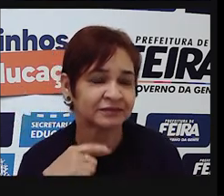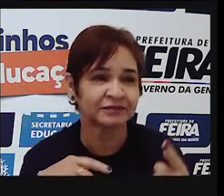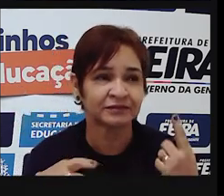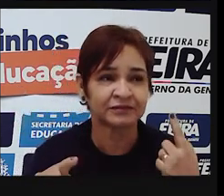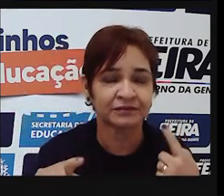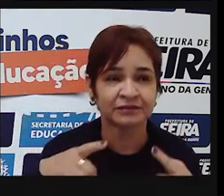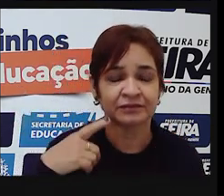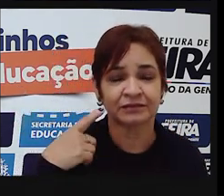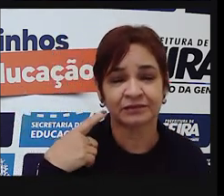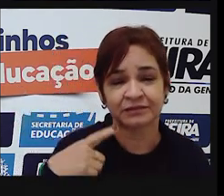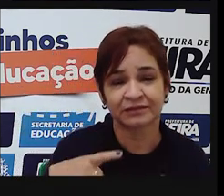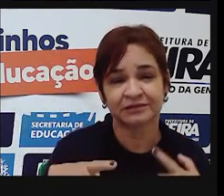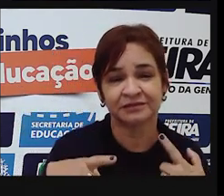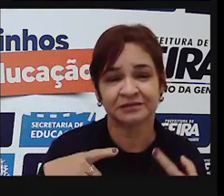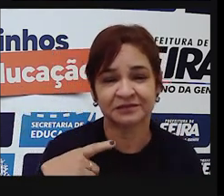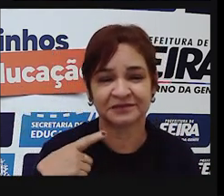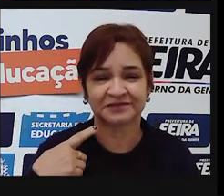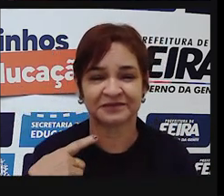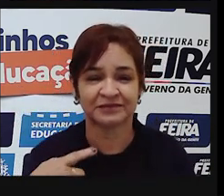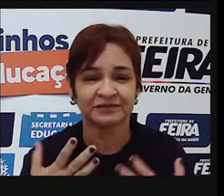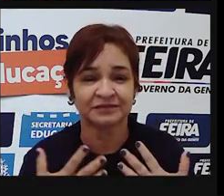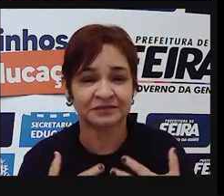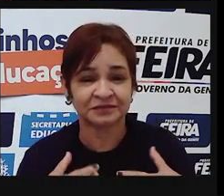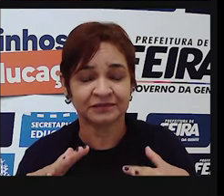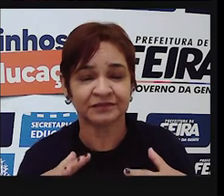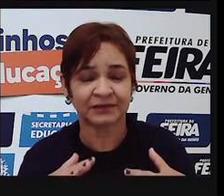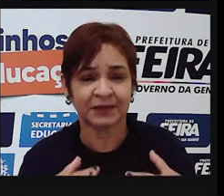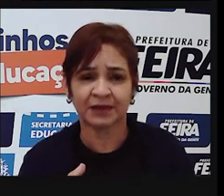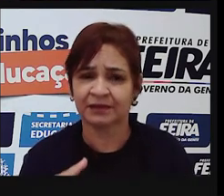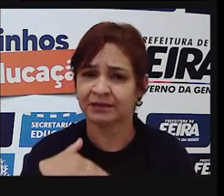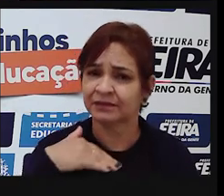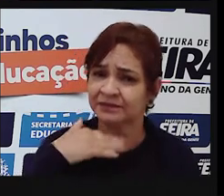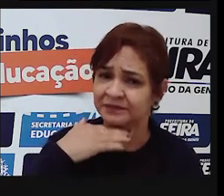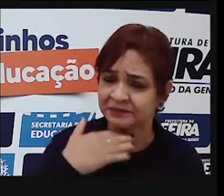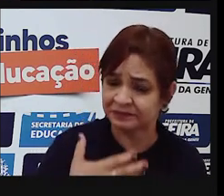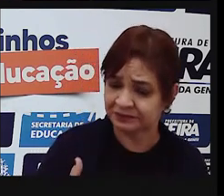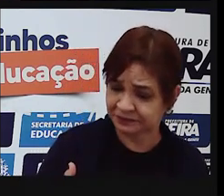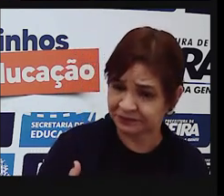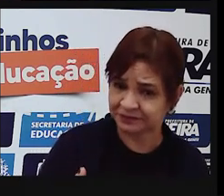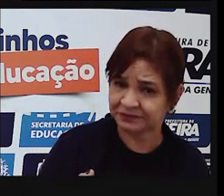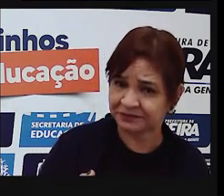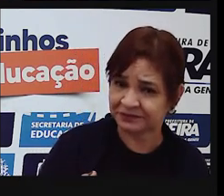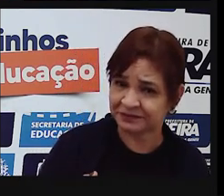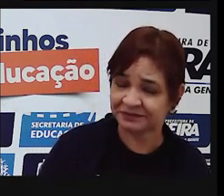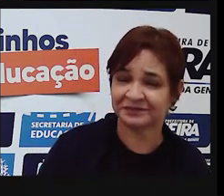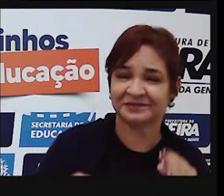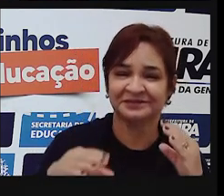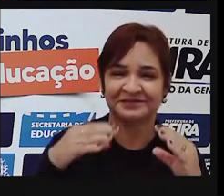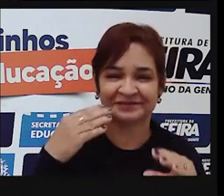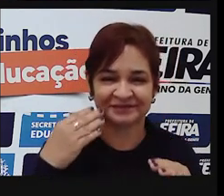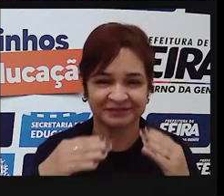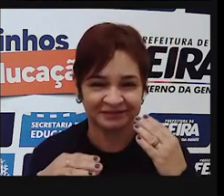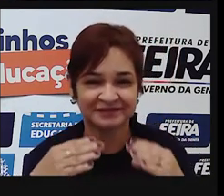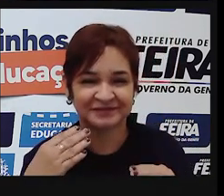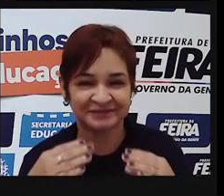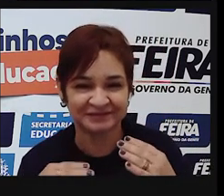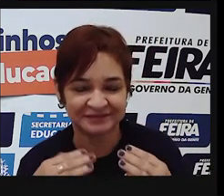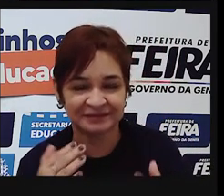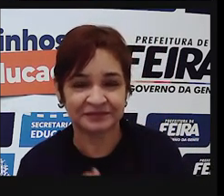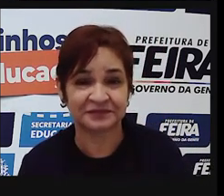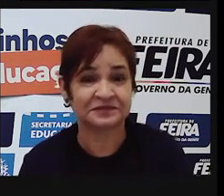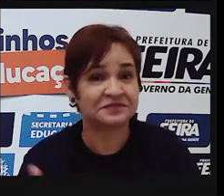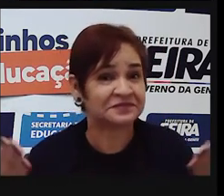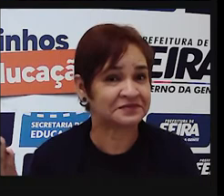ritual. A intenção da mãe deu certo e ela se tornou uma grande cantora, compositora